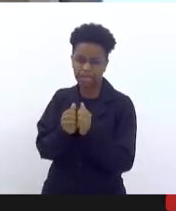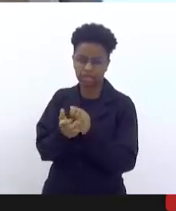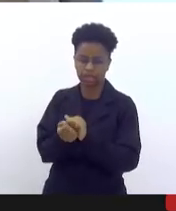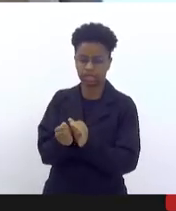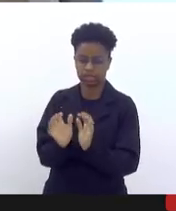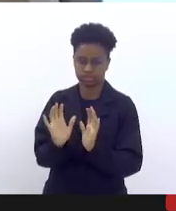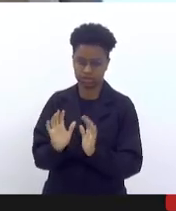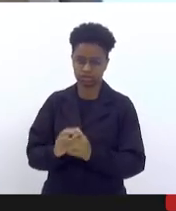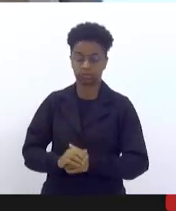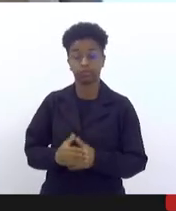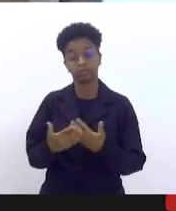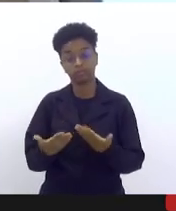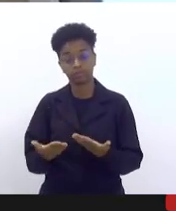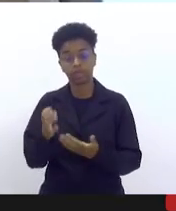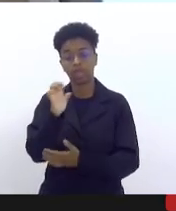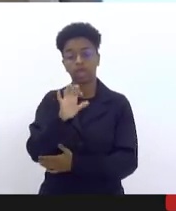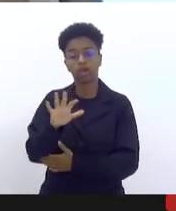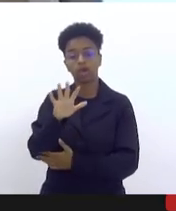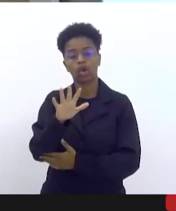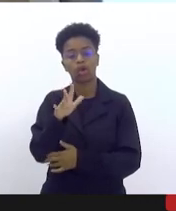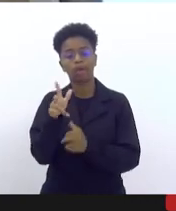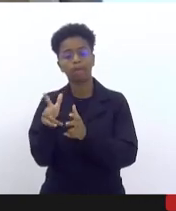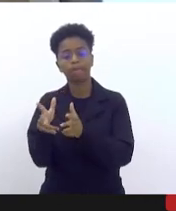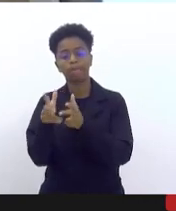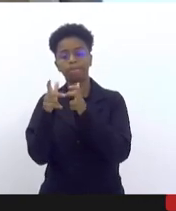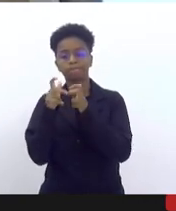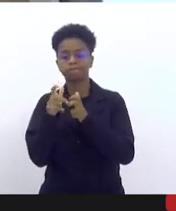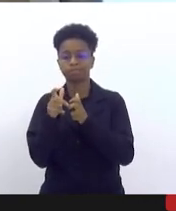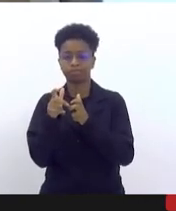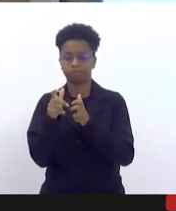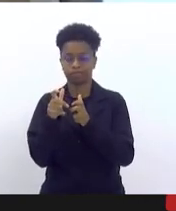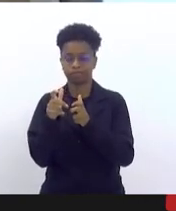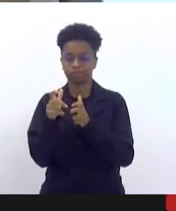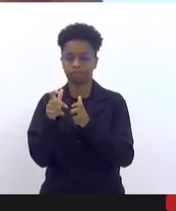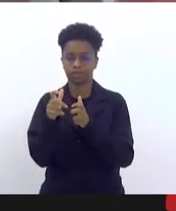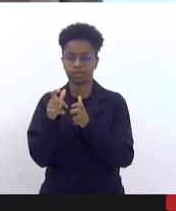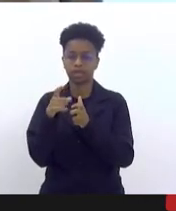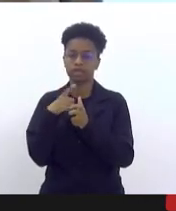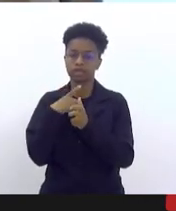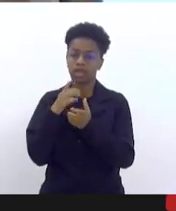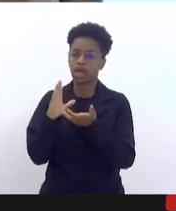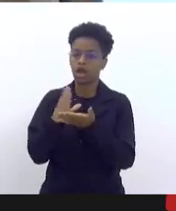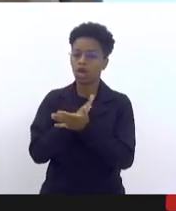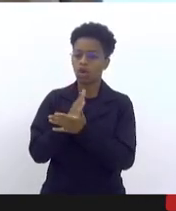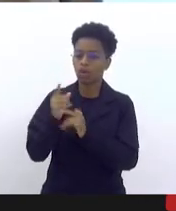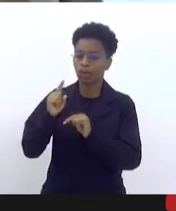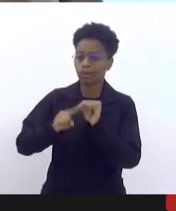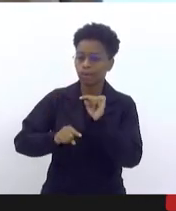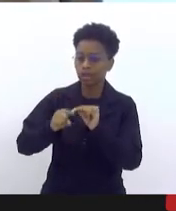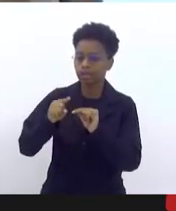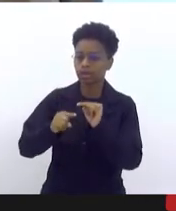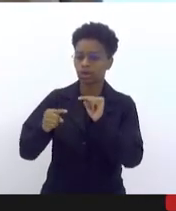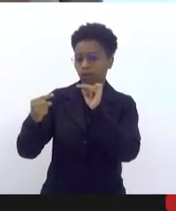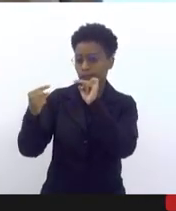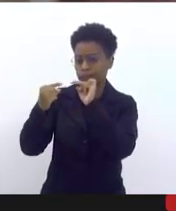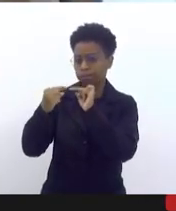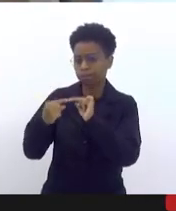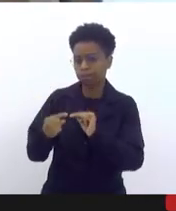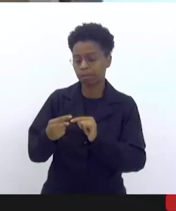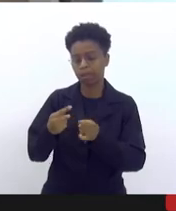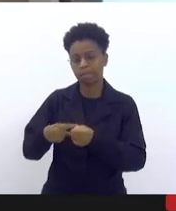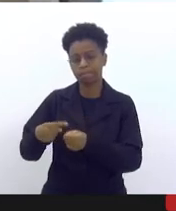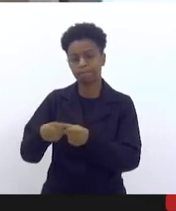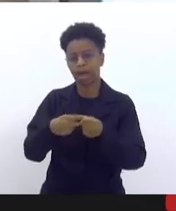a Europa começou a perceber que havia algumas substâncias que eram típicas de algum bairro de